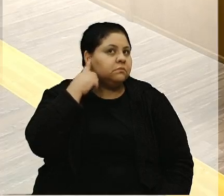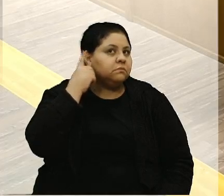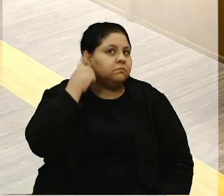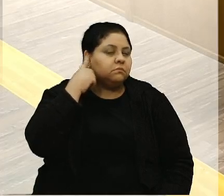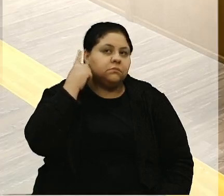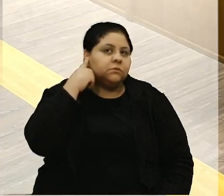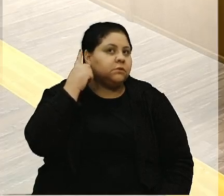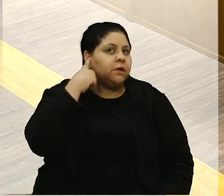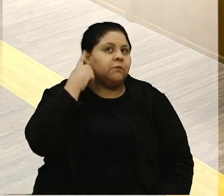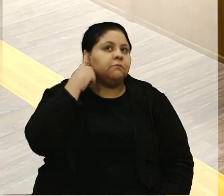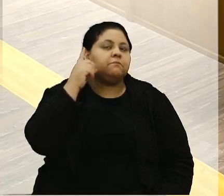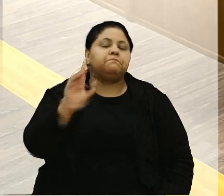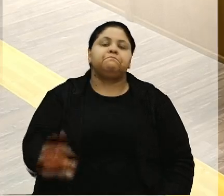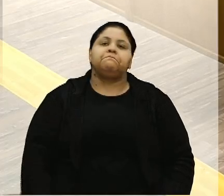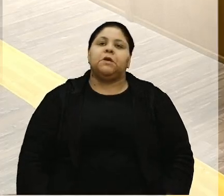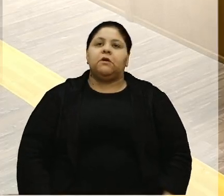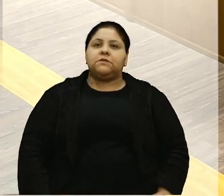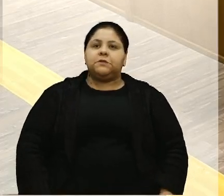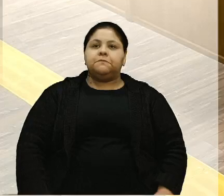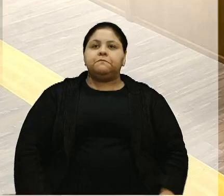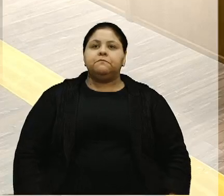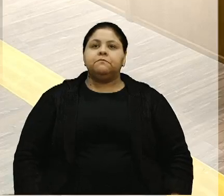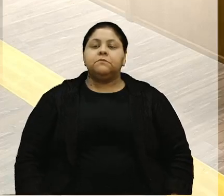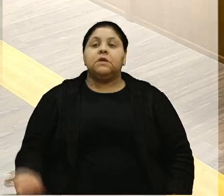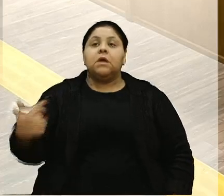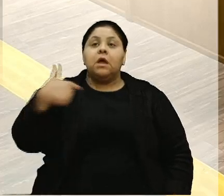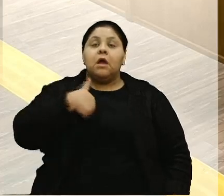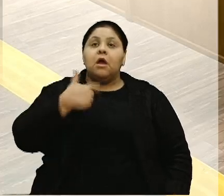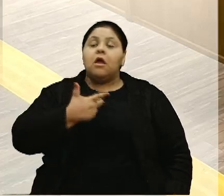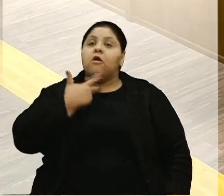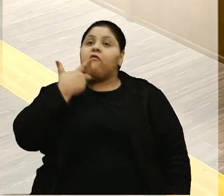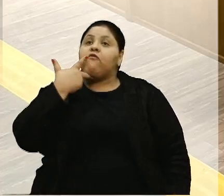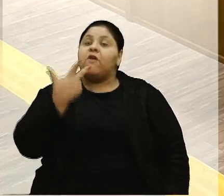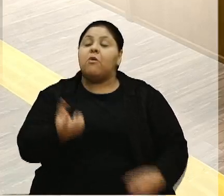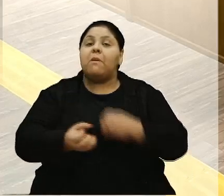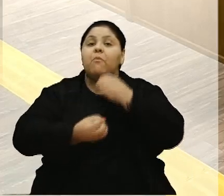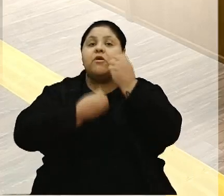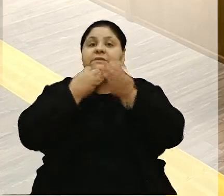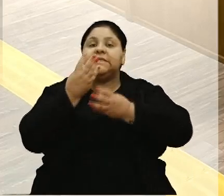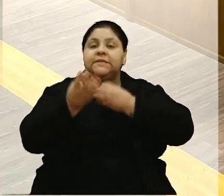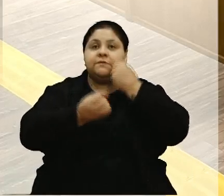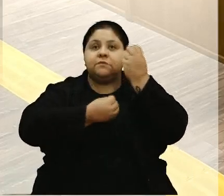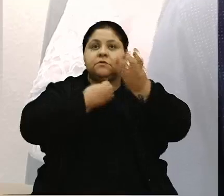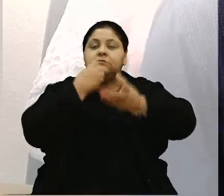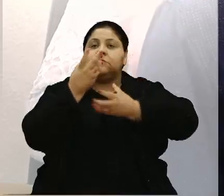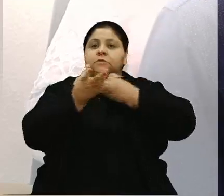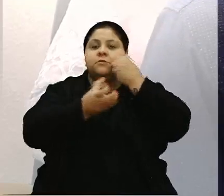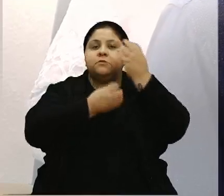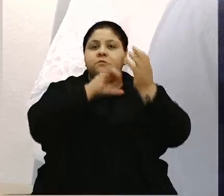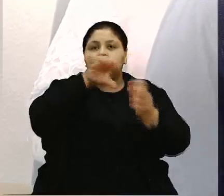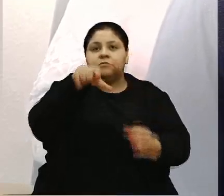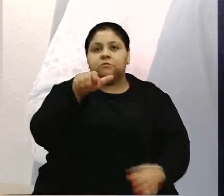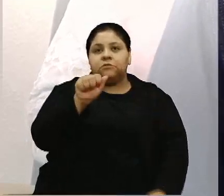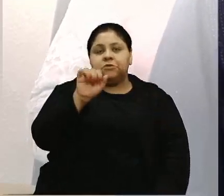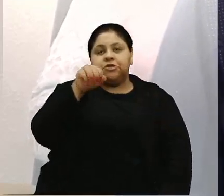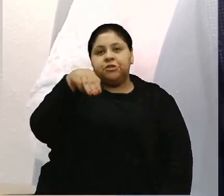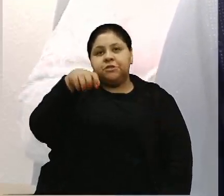Do meu amado Rio Grande. Eu vou declamar uma poesia de Jaime Caetano